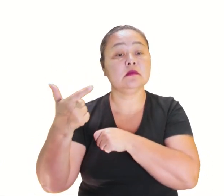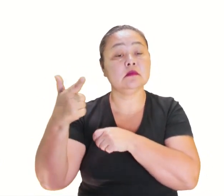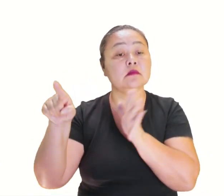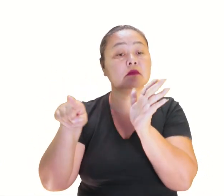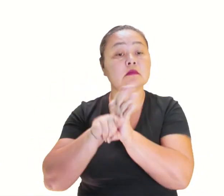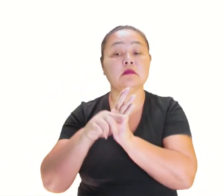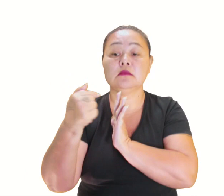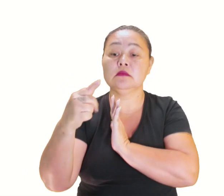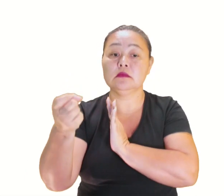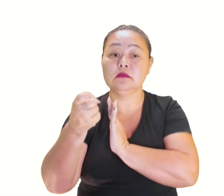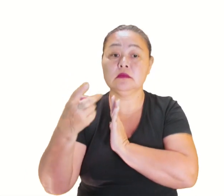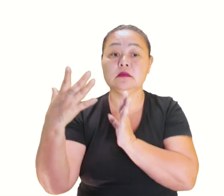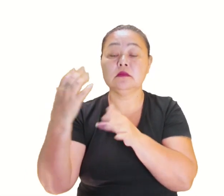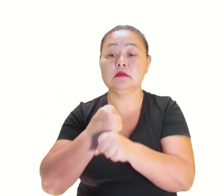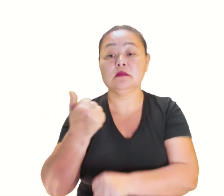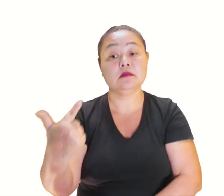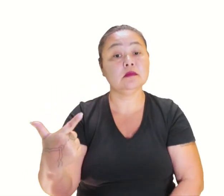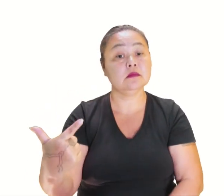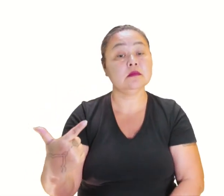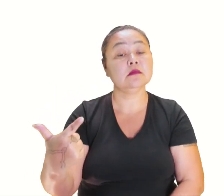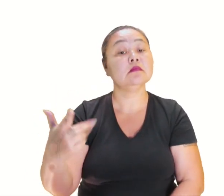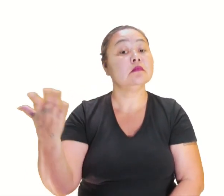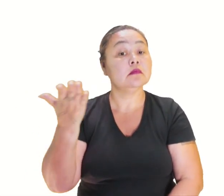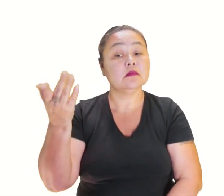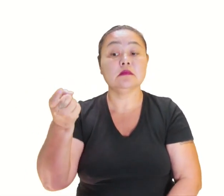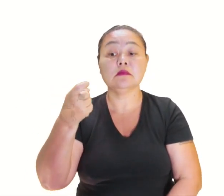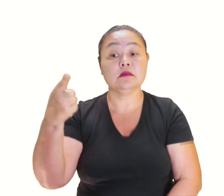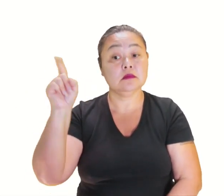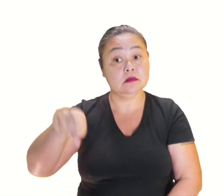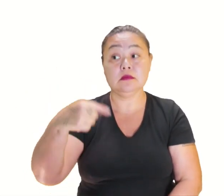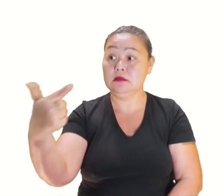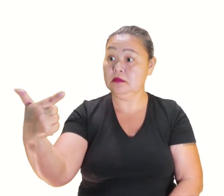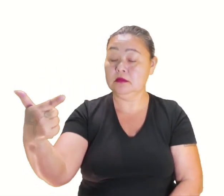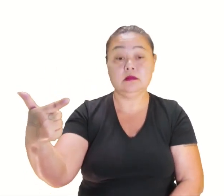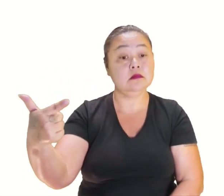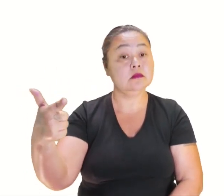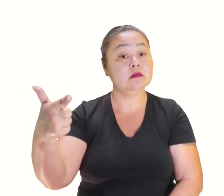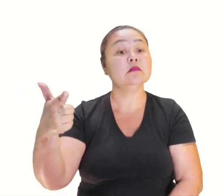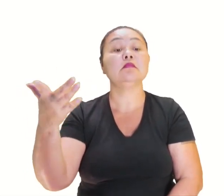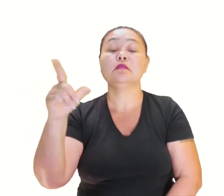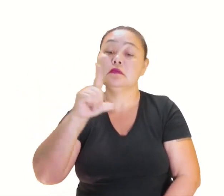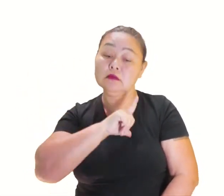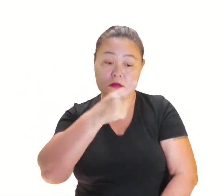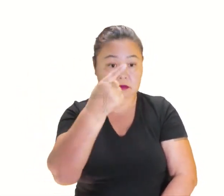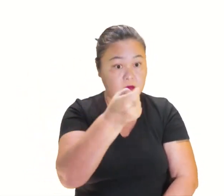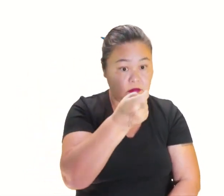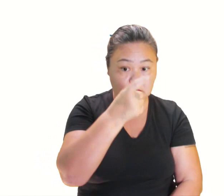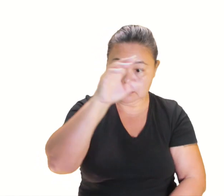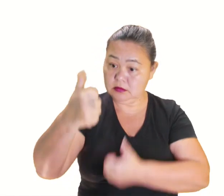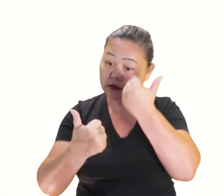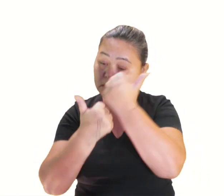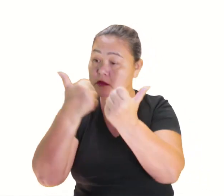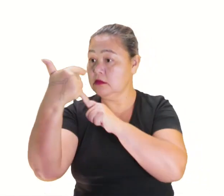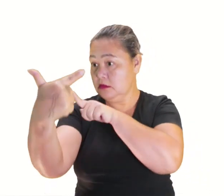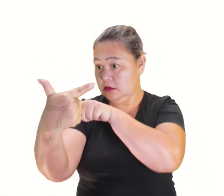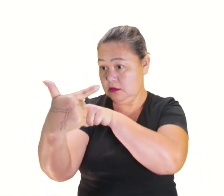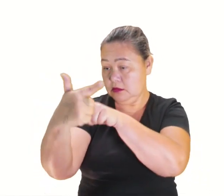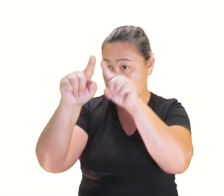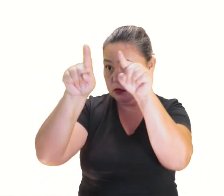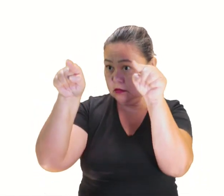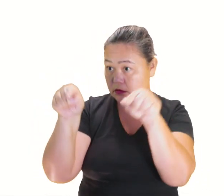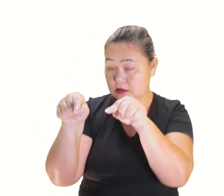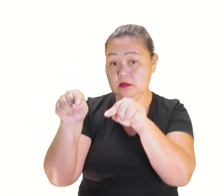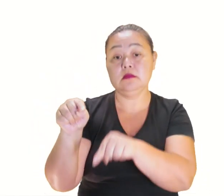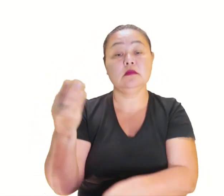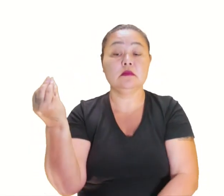ao quadrado menos 7x mais 12. Agora o x é 2. Então, no lugar onde tem x, eu vou colocar um